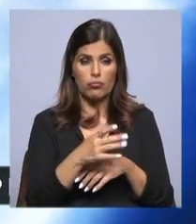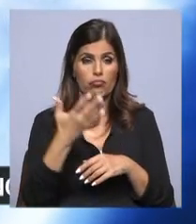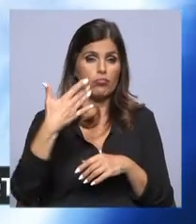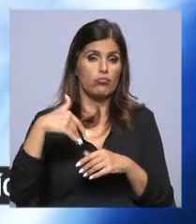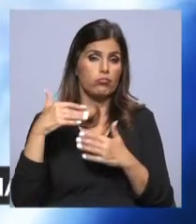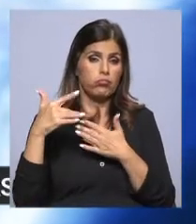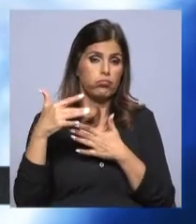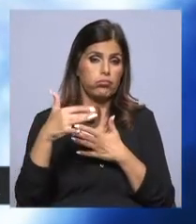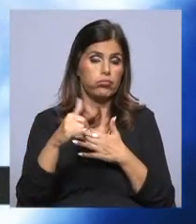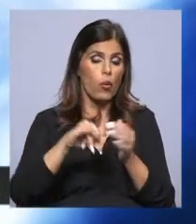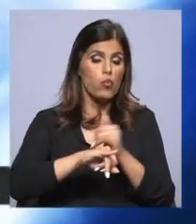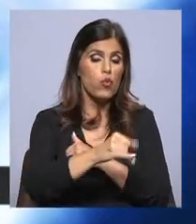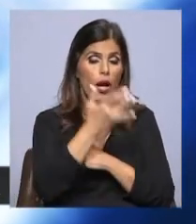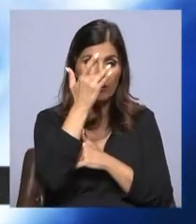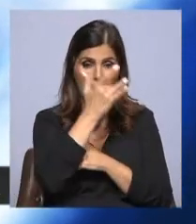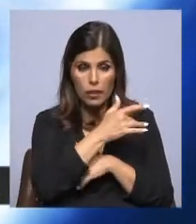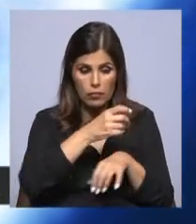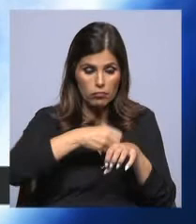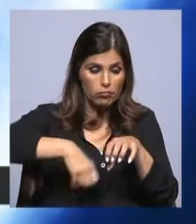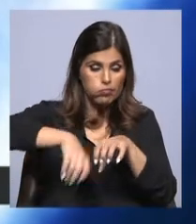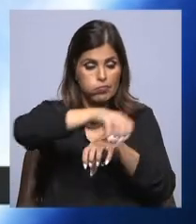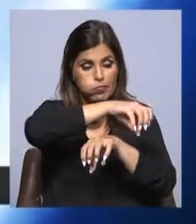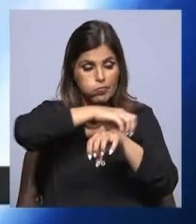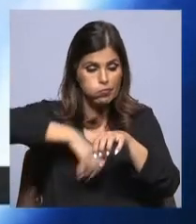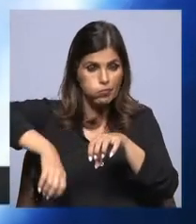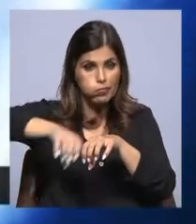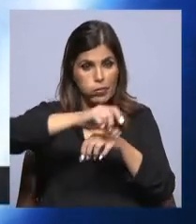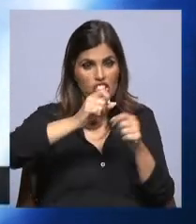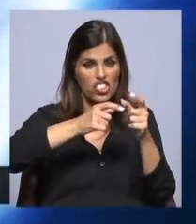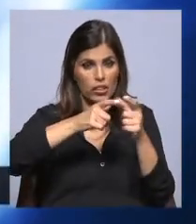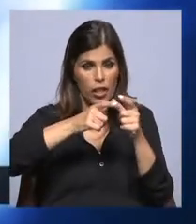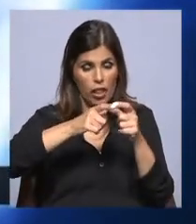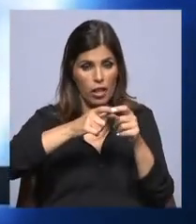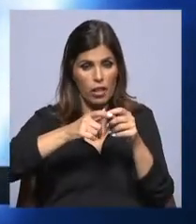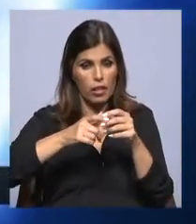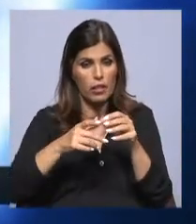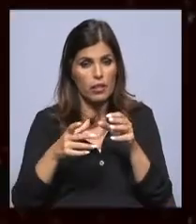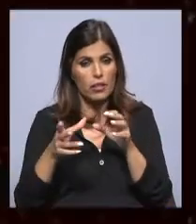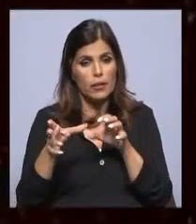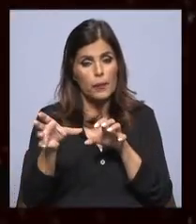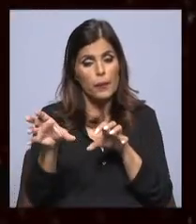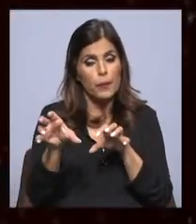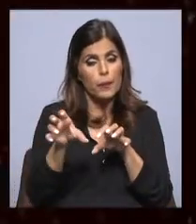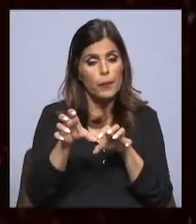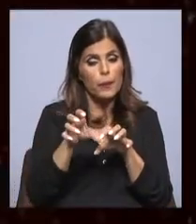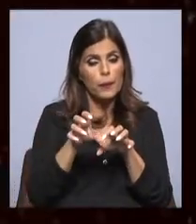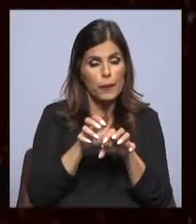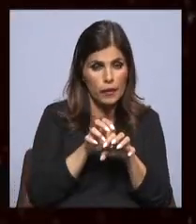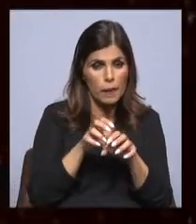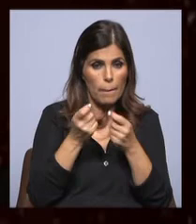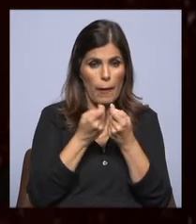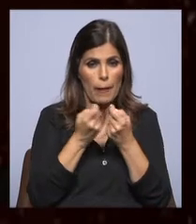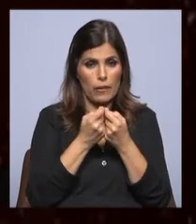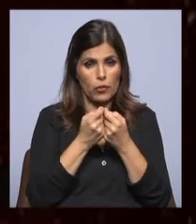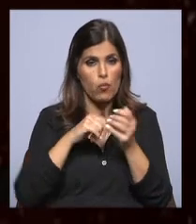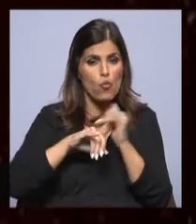este buraco negro que orbitava à volta da estrela de grande massa começou a aproximar-se cada vez mais dessa estrela de grande massa. Atenção que um buraco negro,